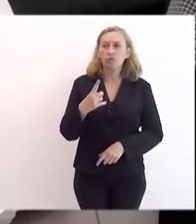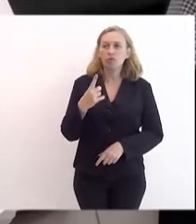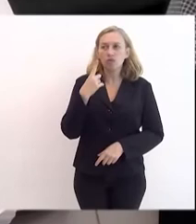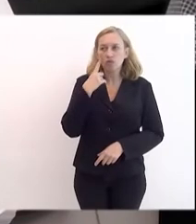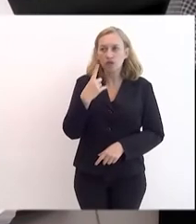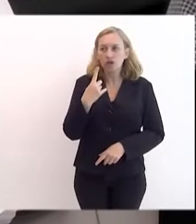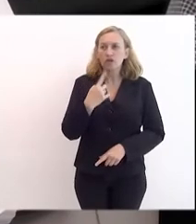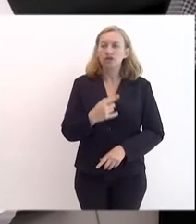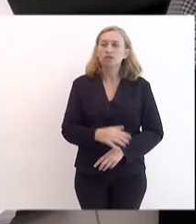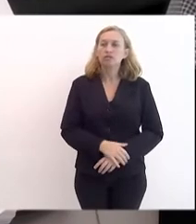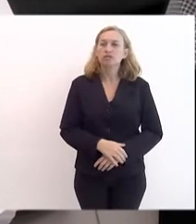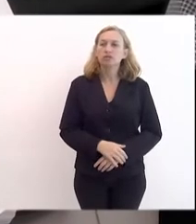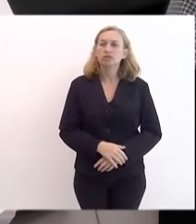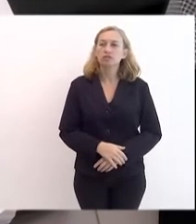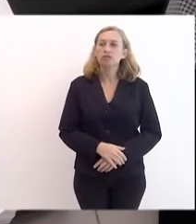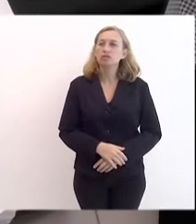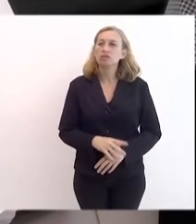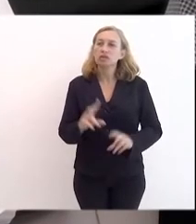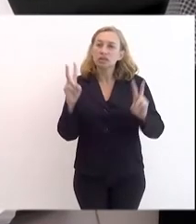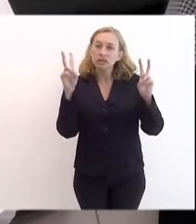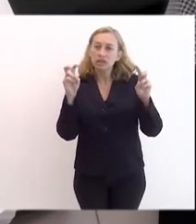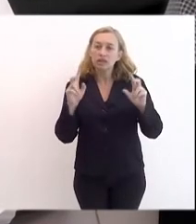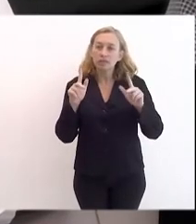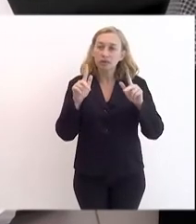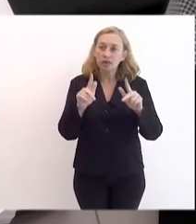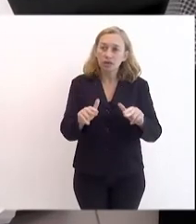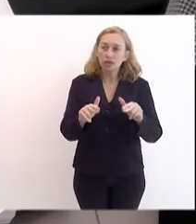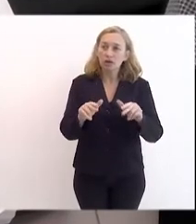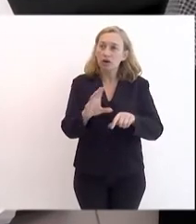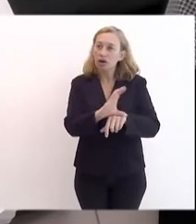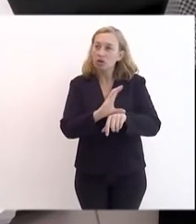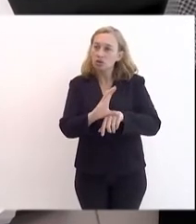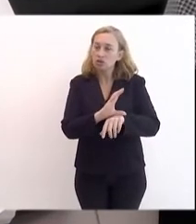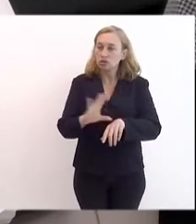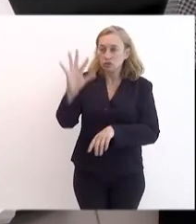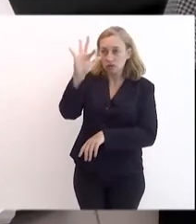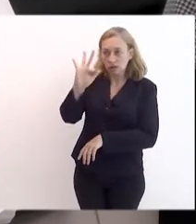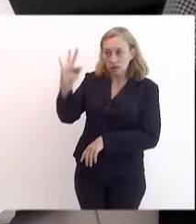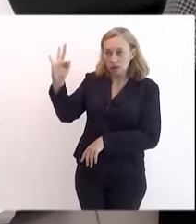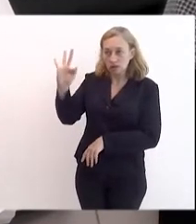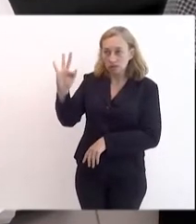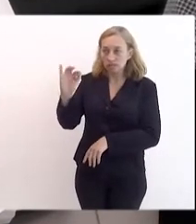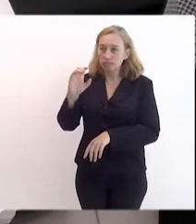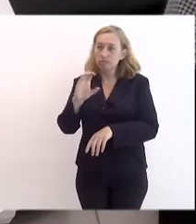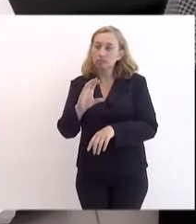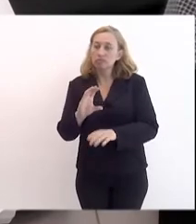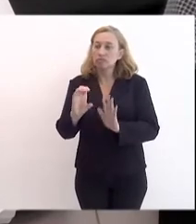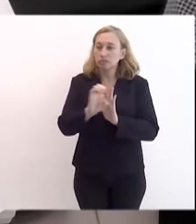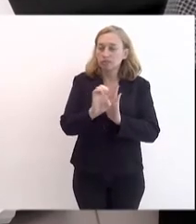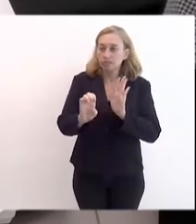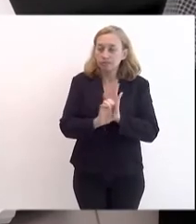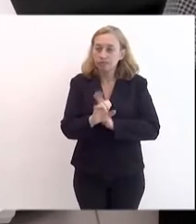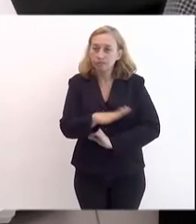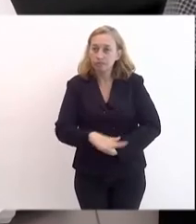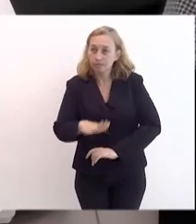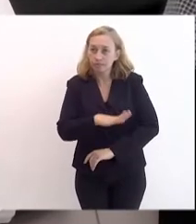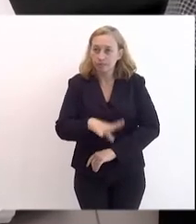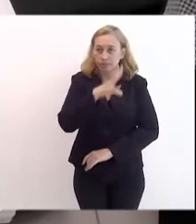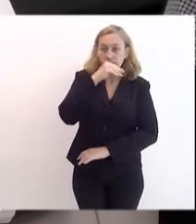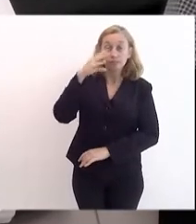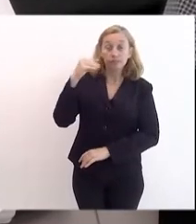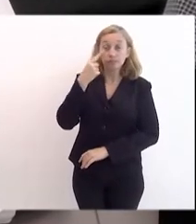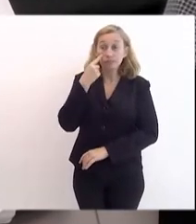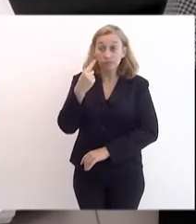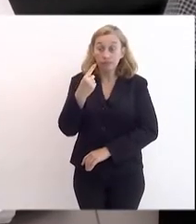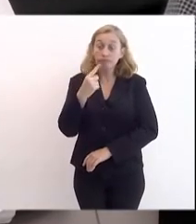dizia sobre esse mesmo tema a Constituição Federal e o Estatuto da Criança e do Adolescente, para ver se